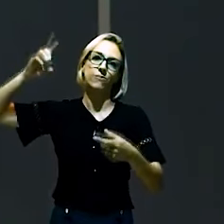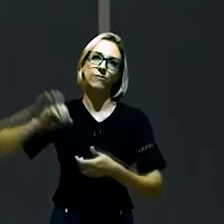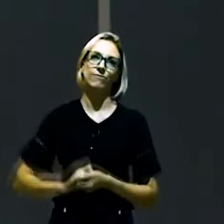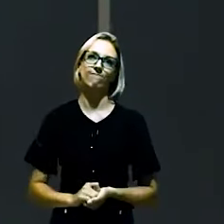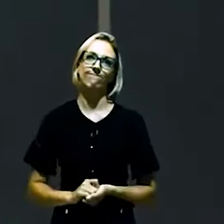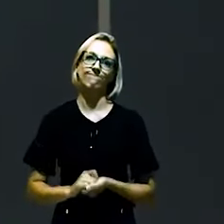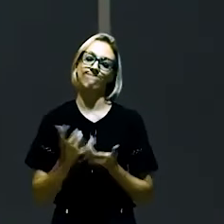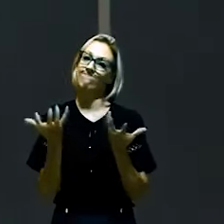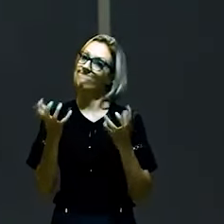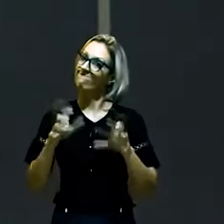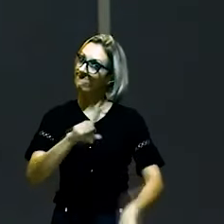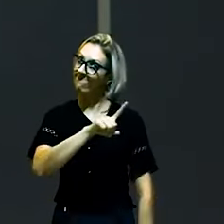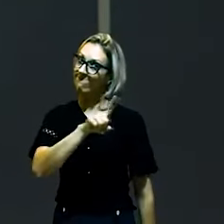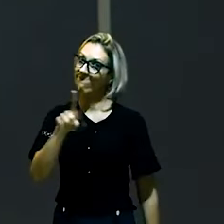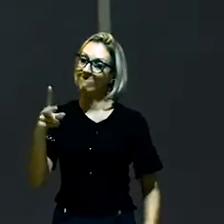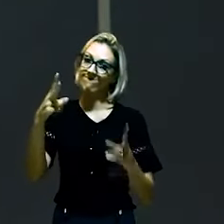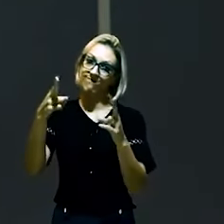Eu não quero isso para a tua vida, meu irmão.